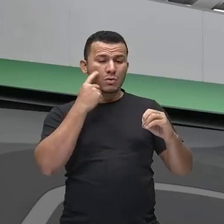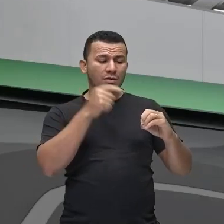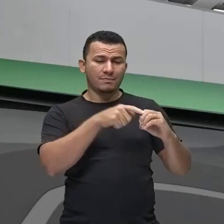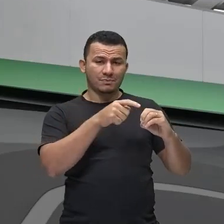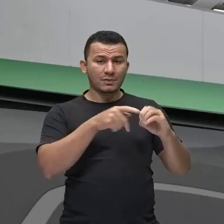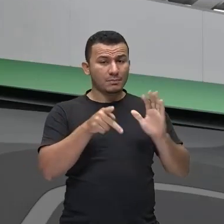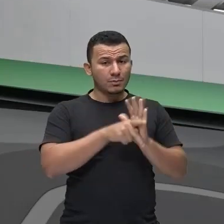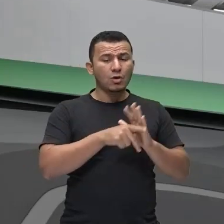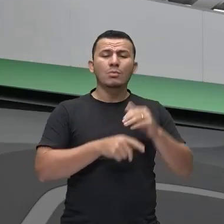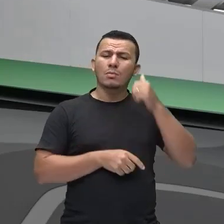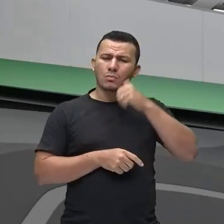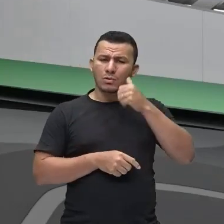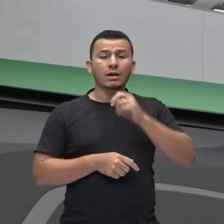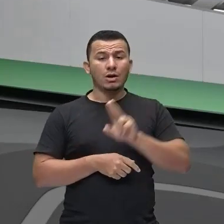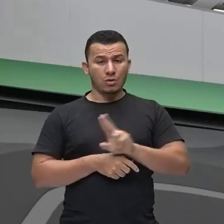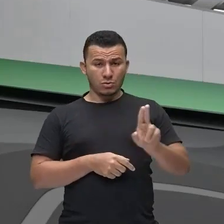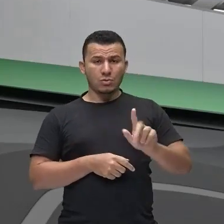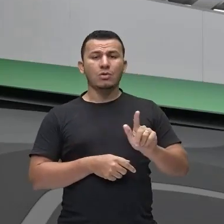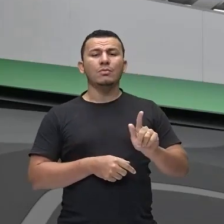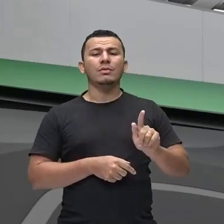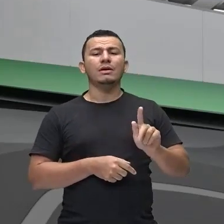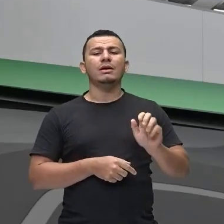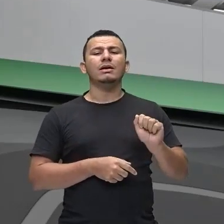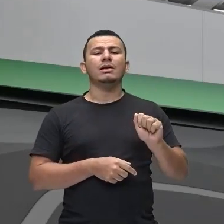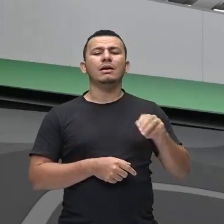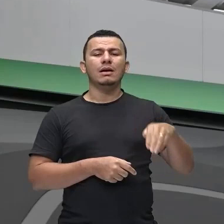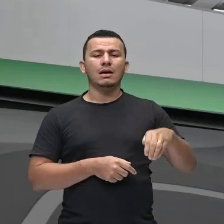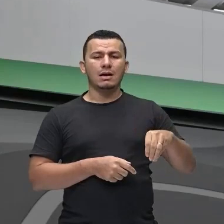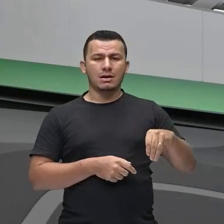gameta feminino ou ovócito, né?